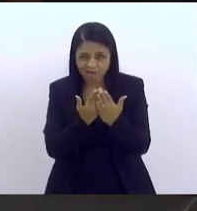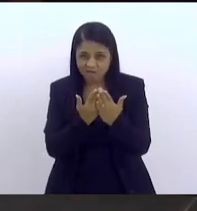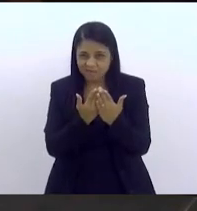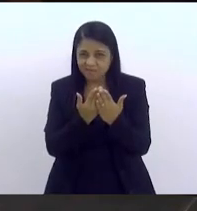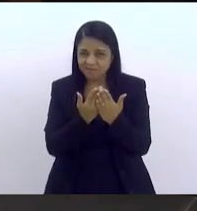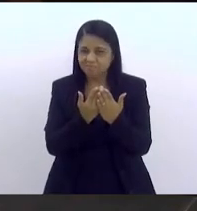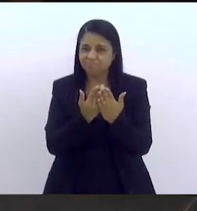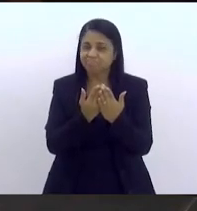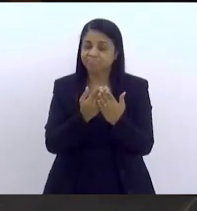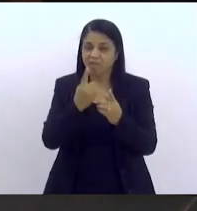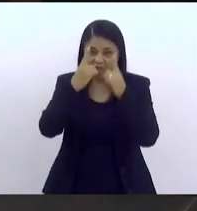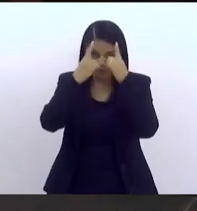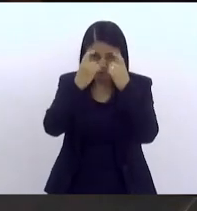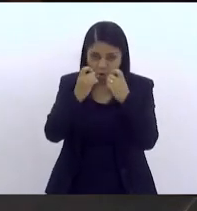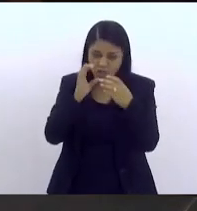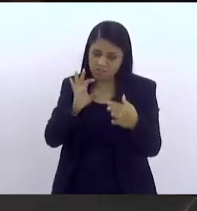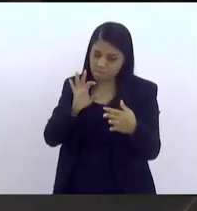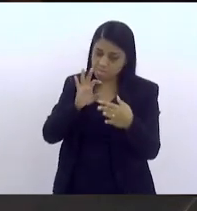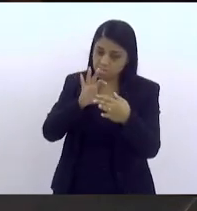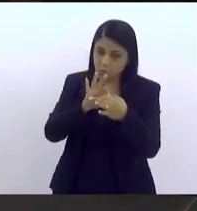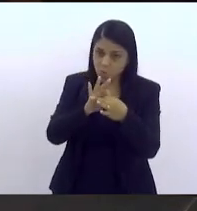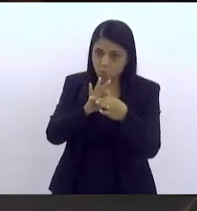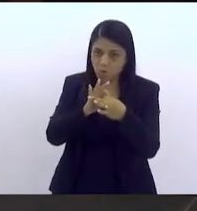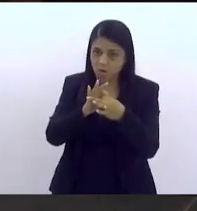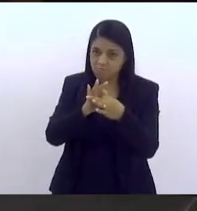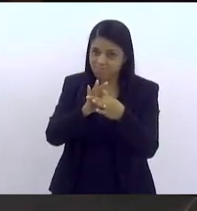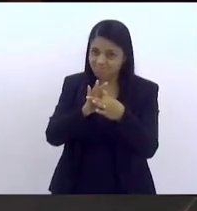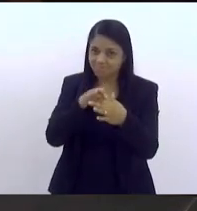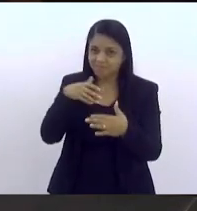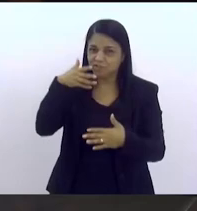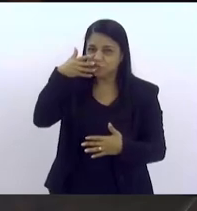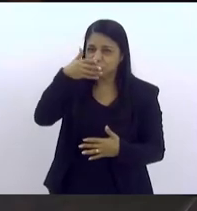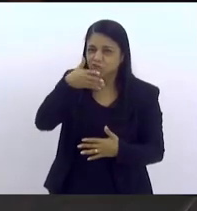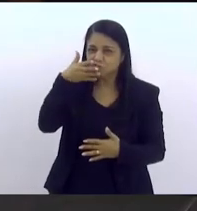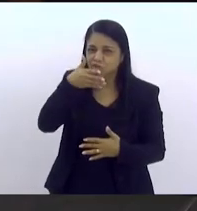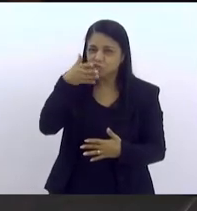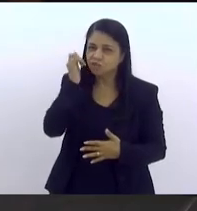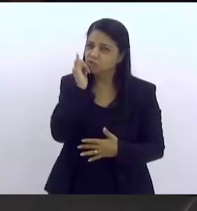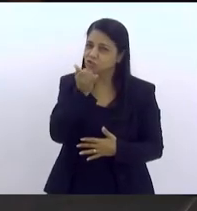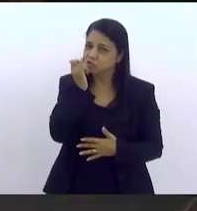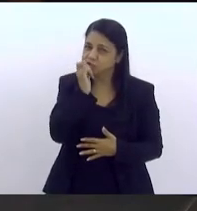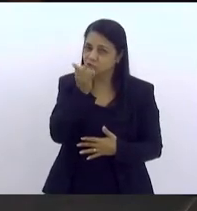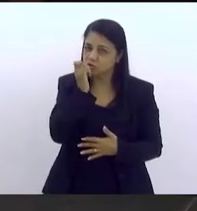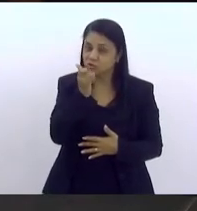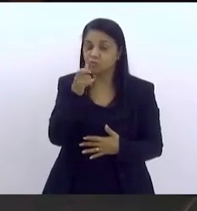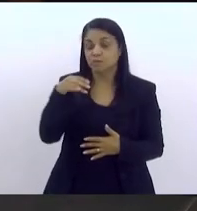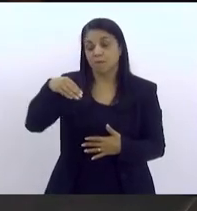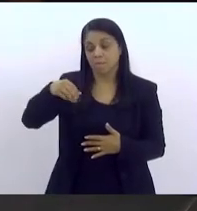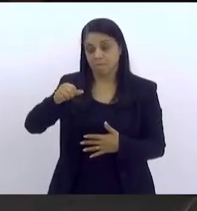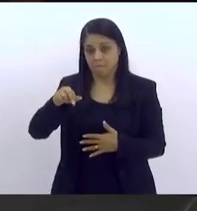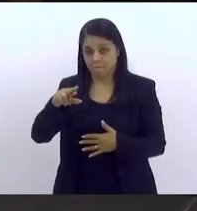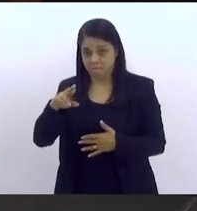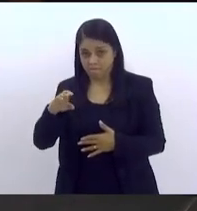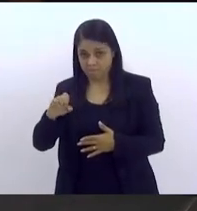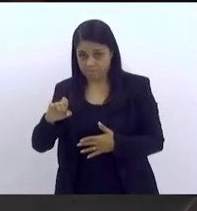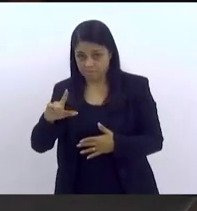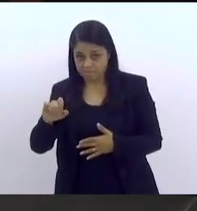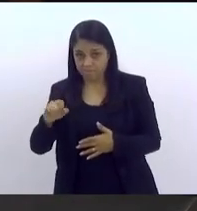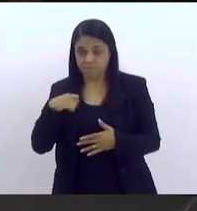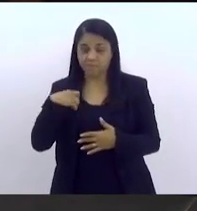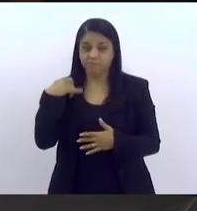a um tipo de discurso Marcelo chamou aqui atenção sobre o discurso